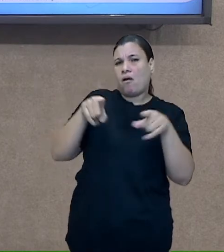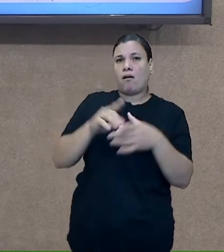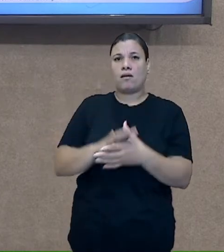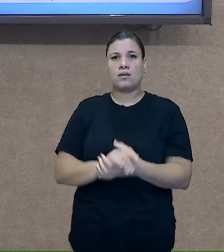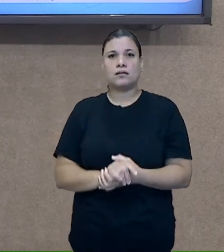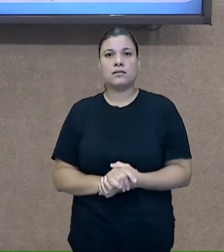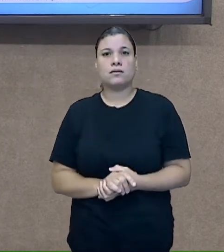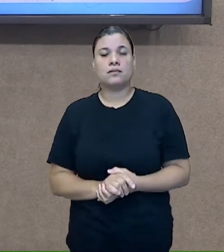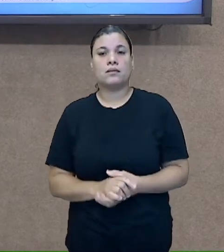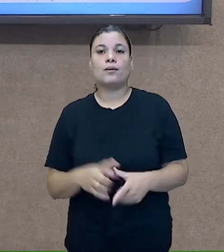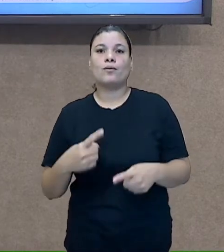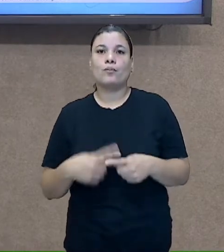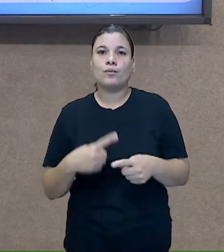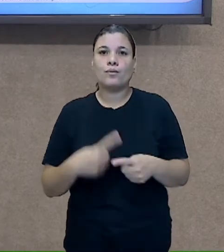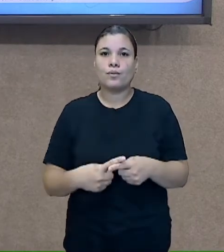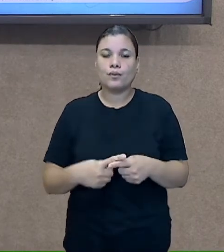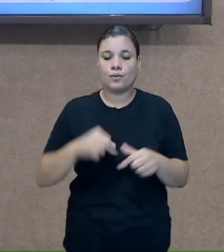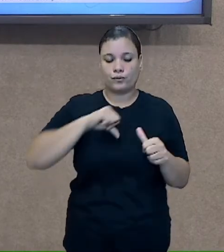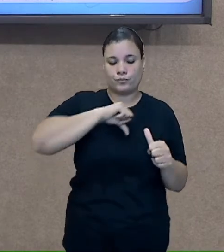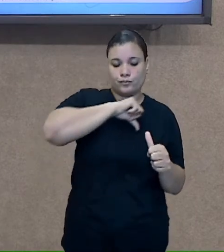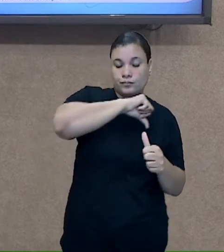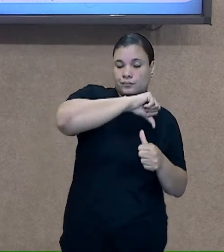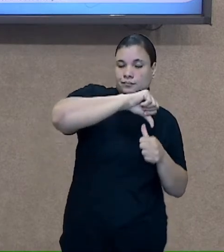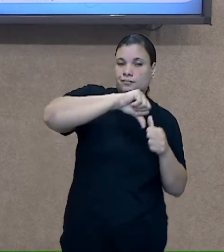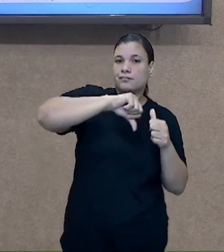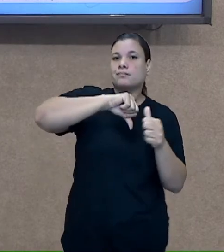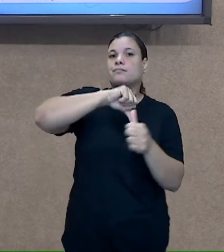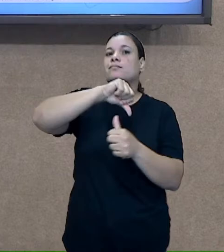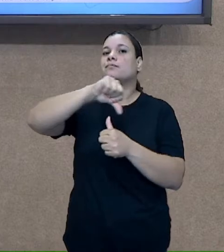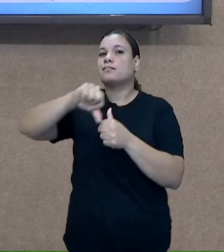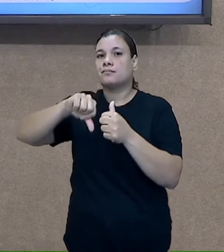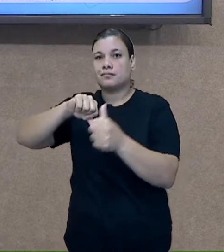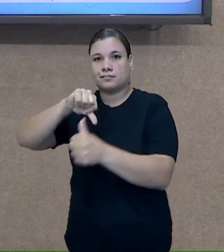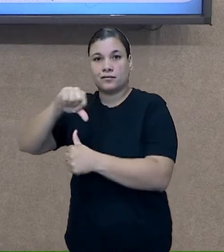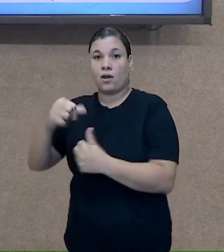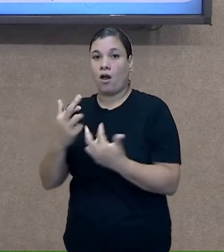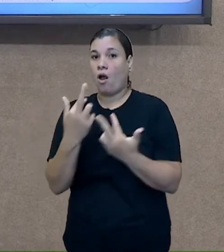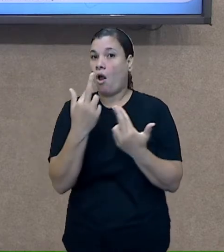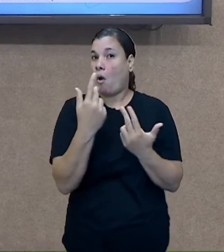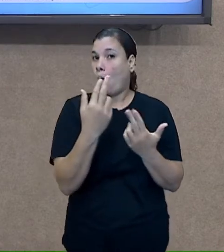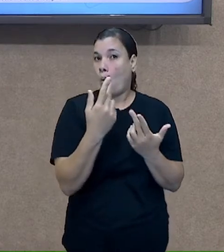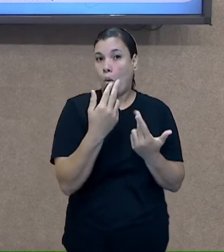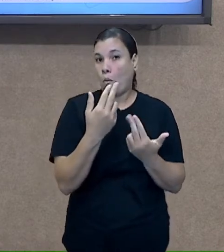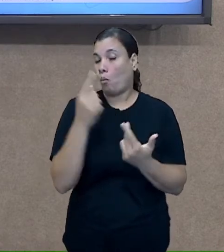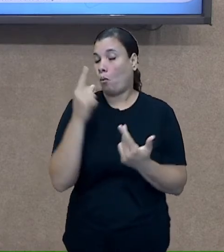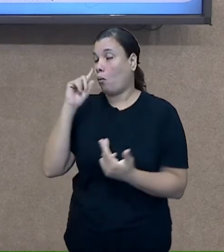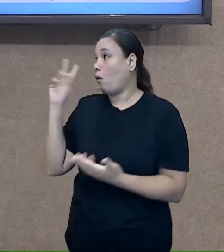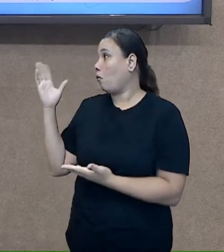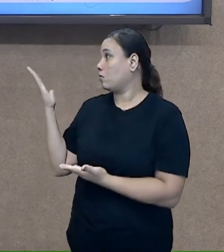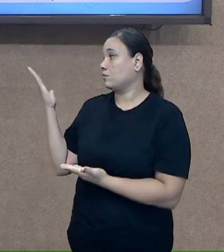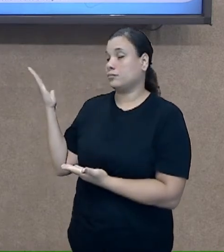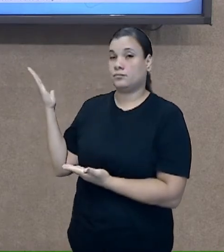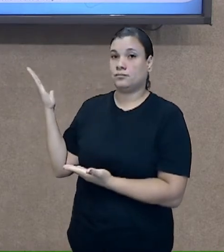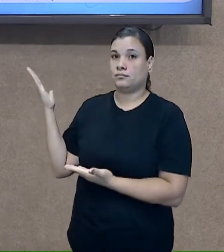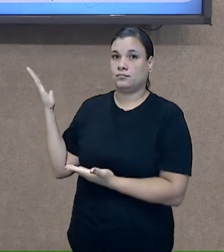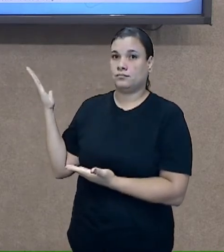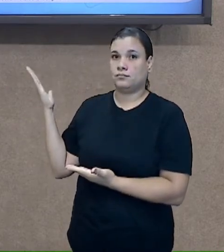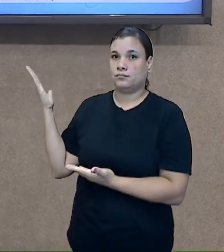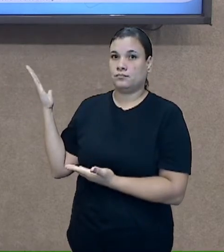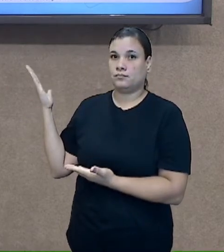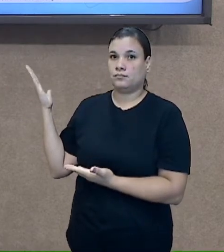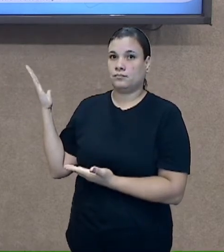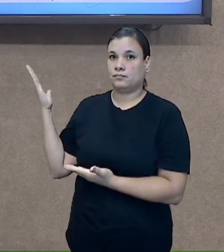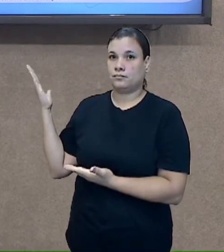esse processo aqui, ó, de muda. Então, para ela crescer, ela precisa